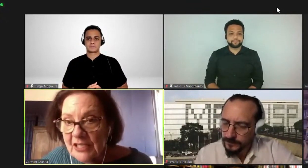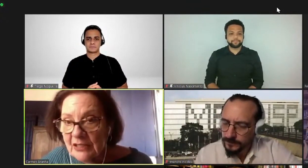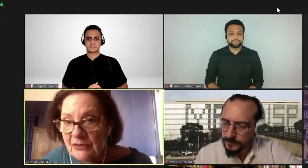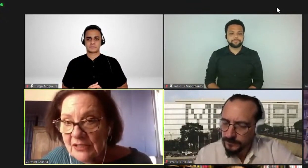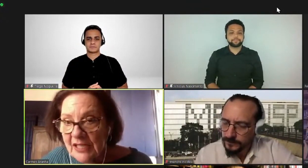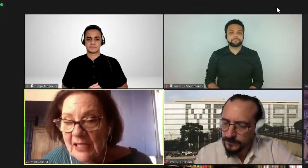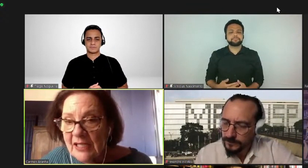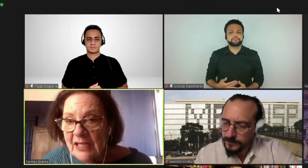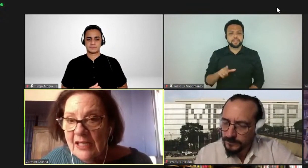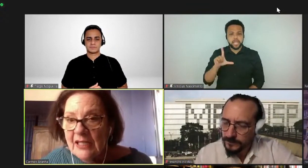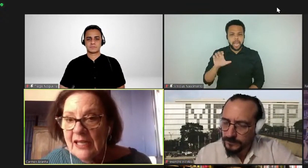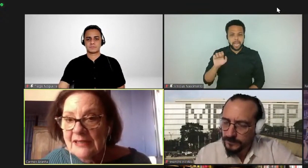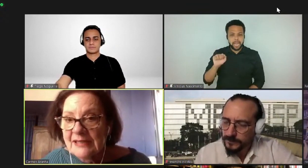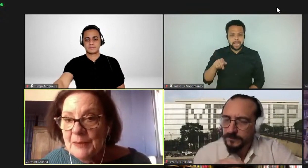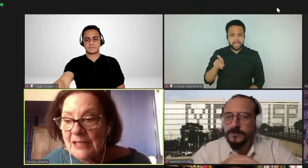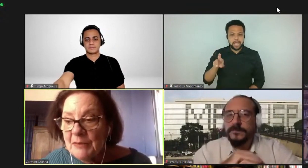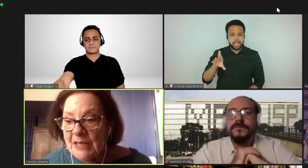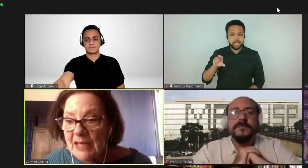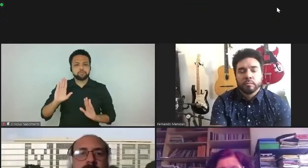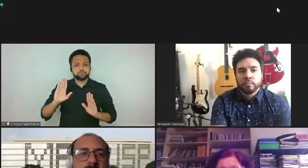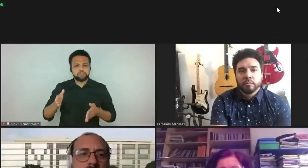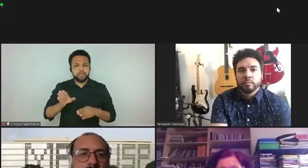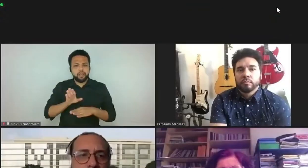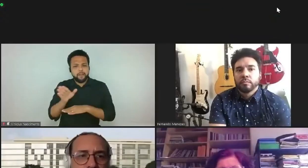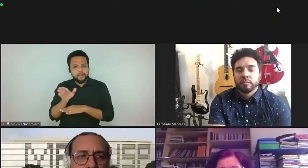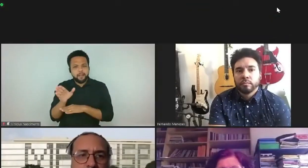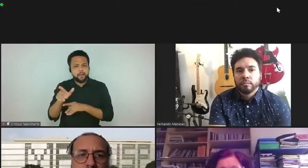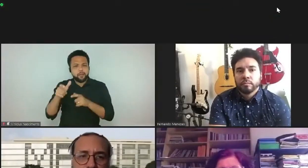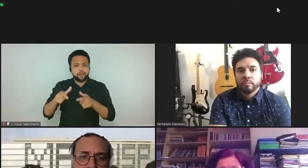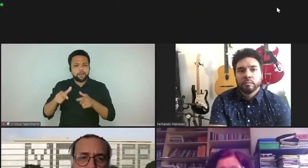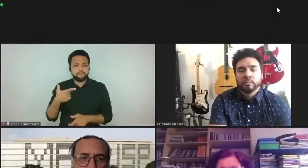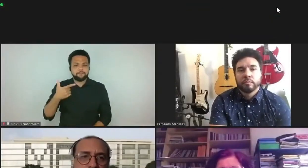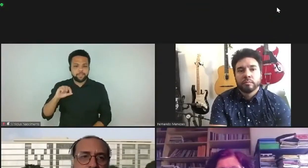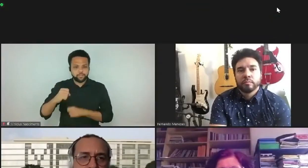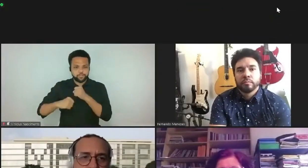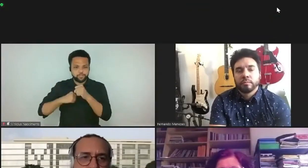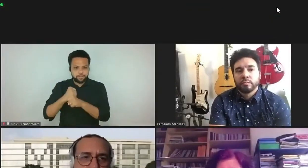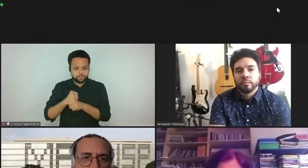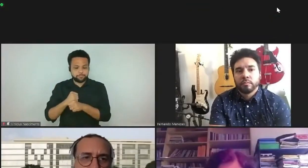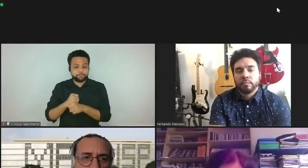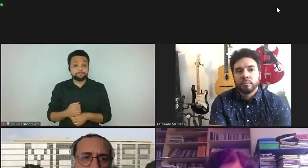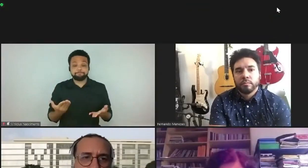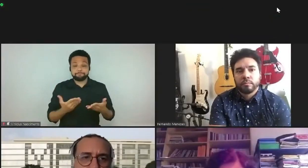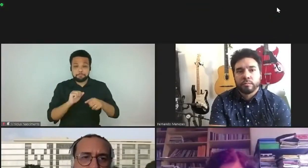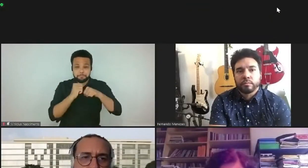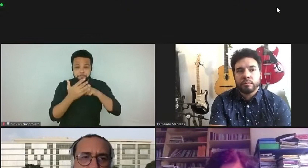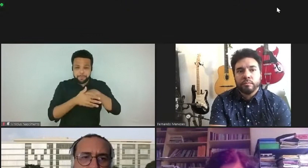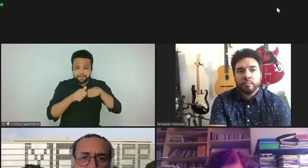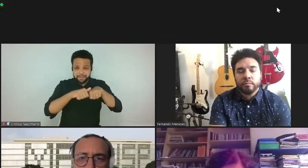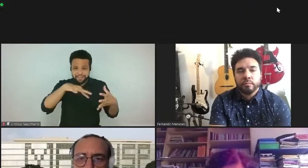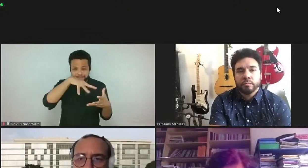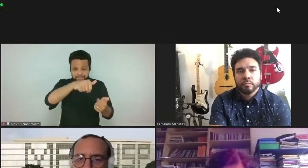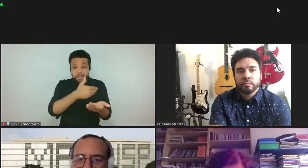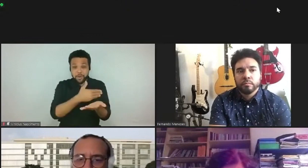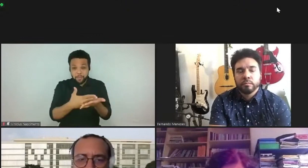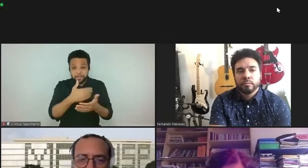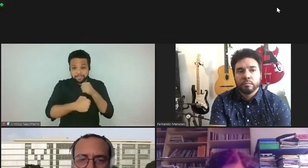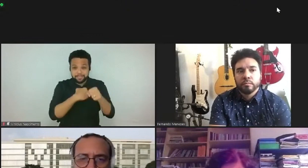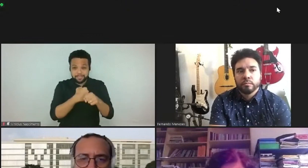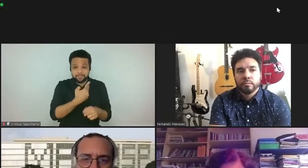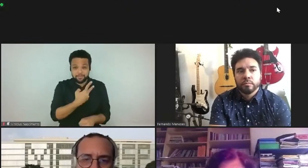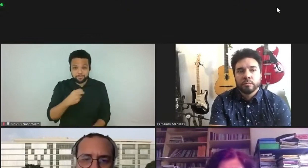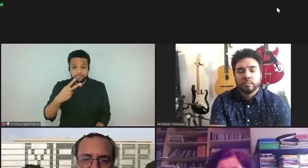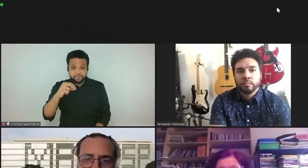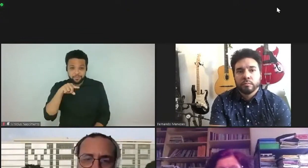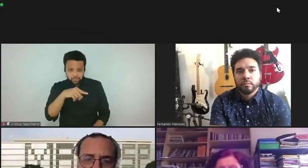20 anos, né? E essa pandemia ela começa em 2020, e é a partir daí que vocês começam a